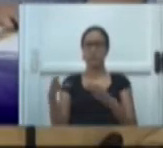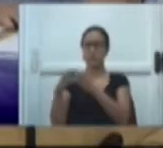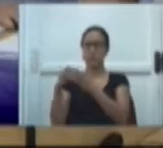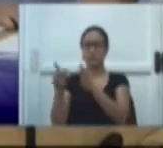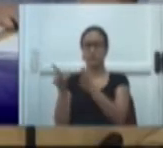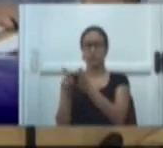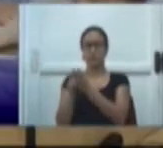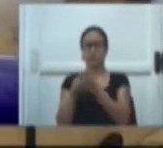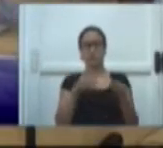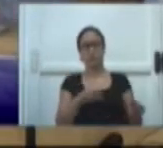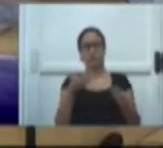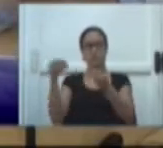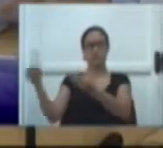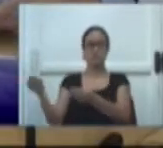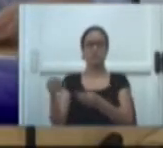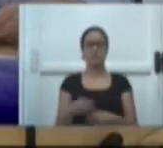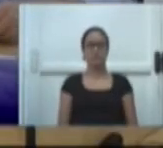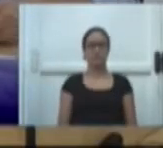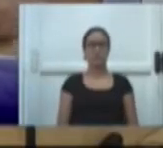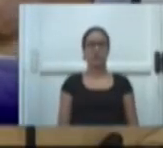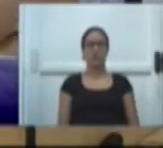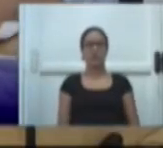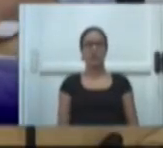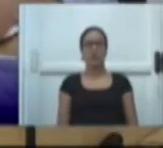Encaminhe-se às comissões competentes.